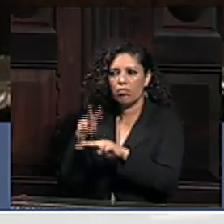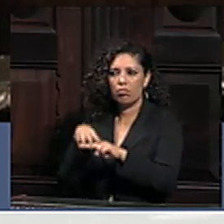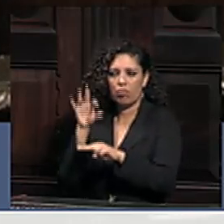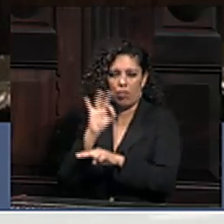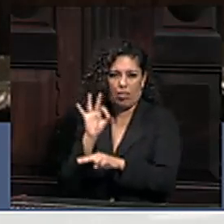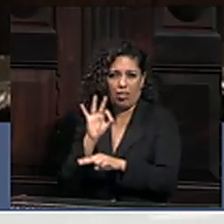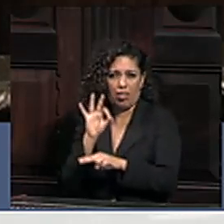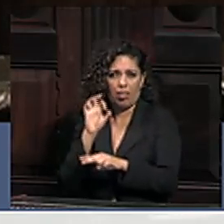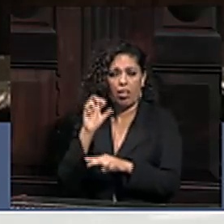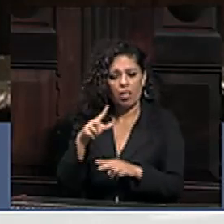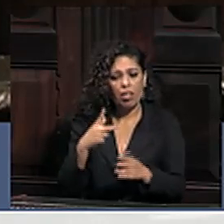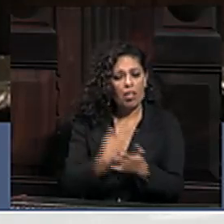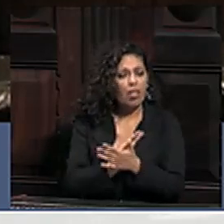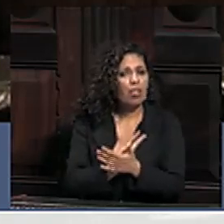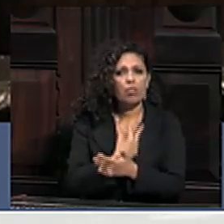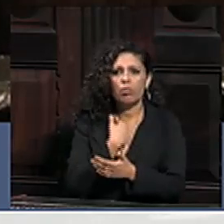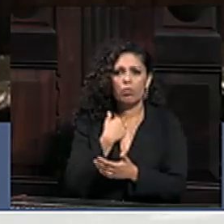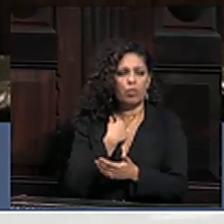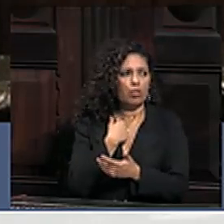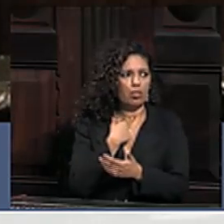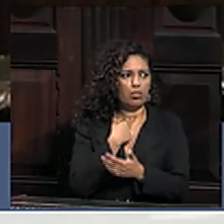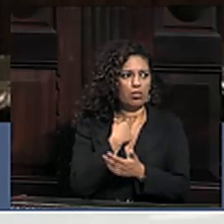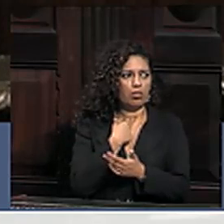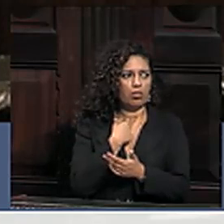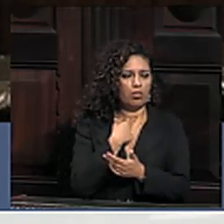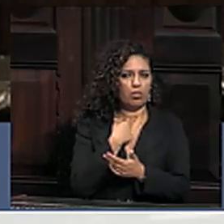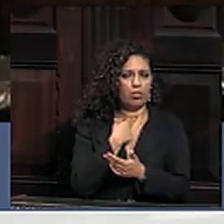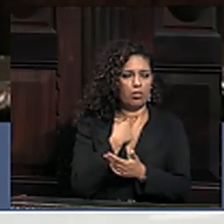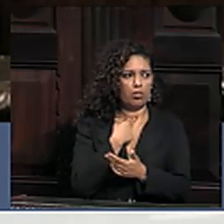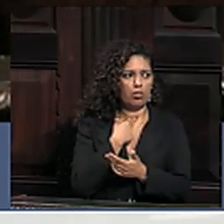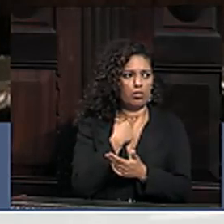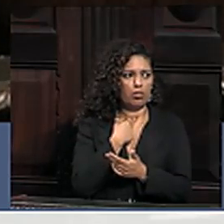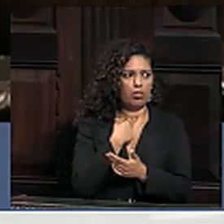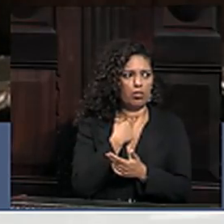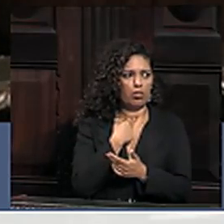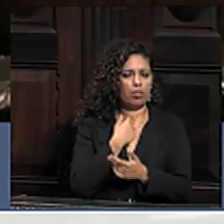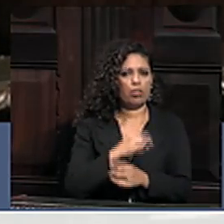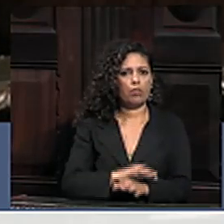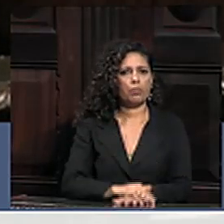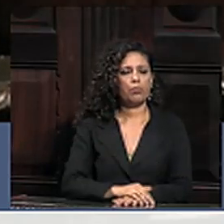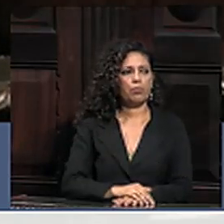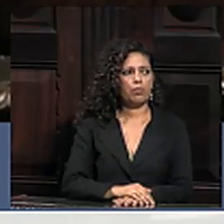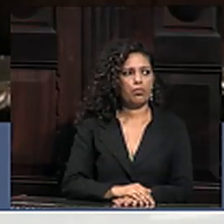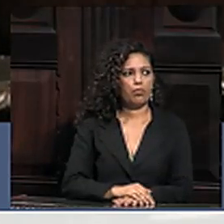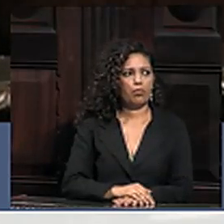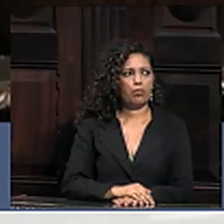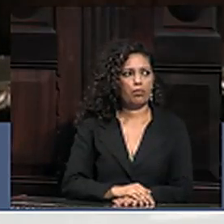Constituição. Também não pode, além do problema da seletividade e além do problema